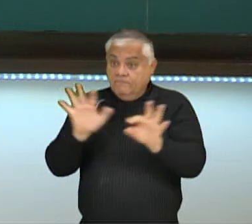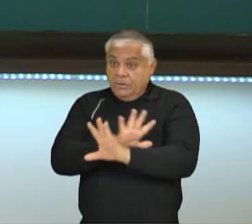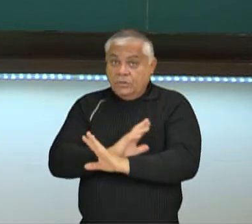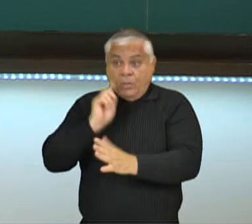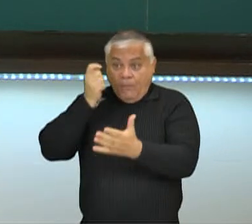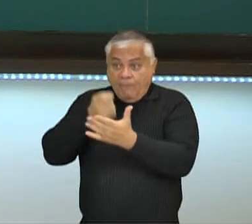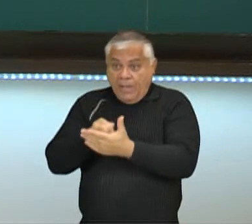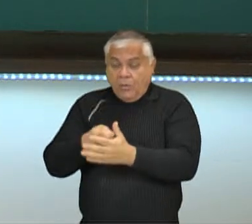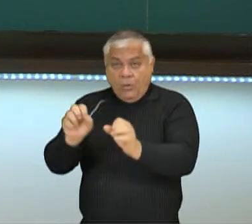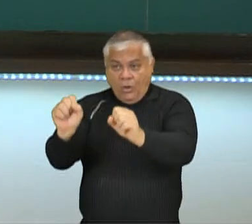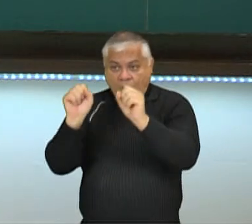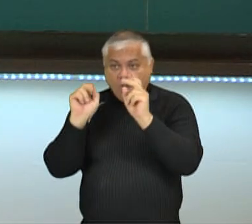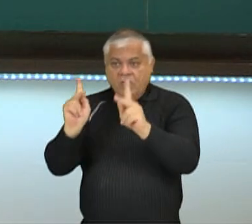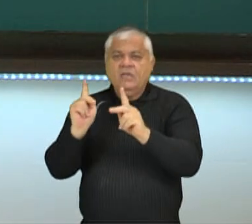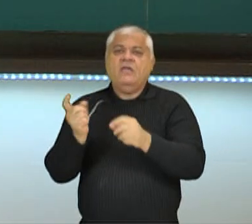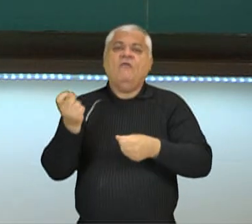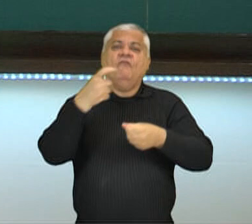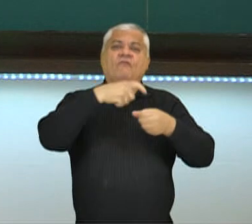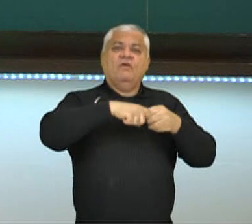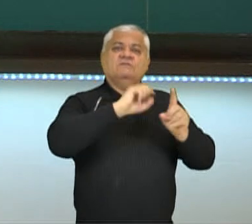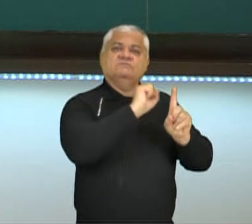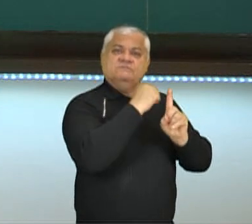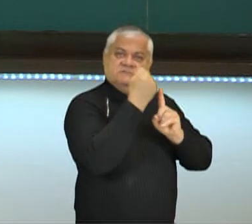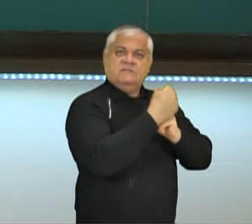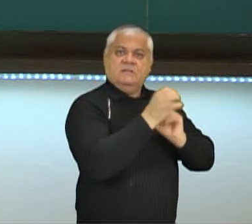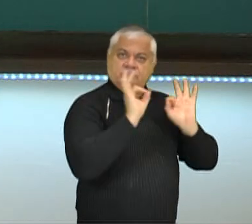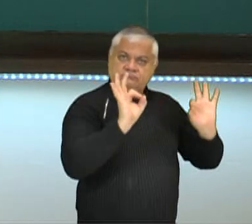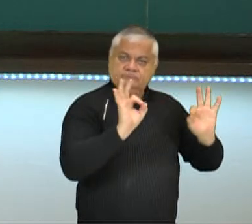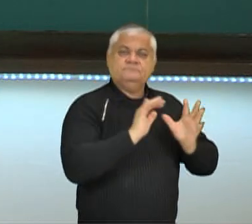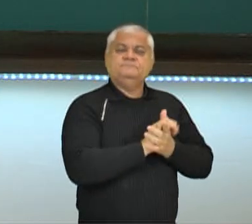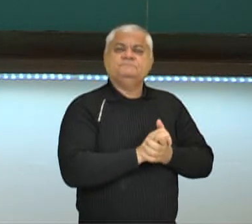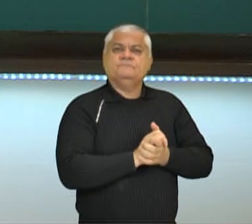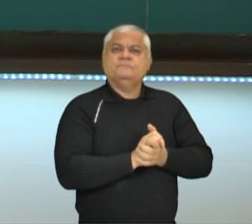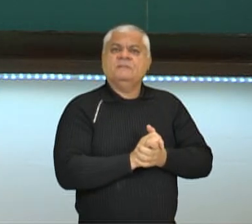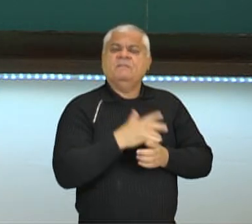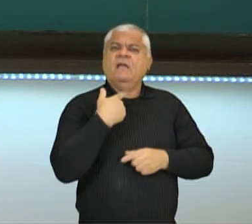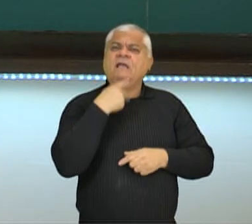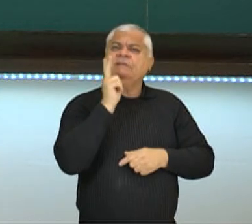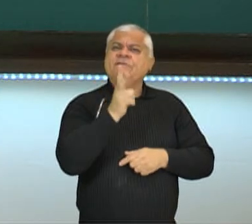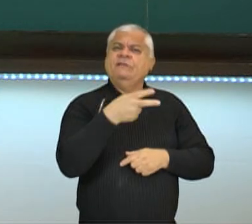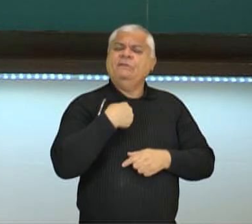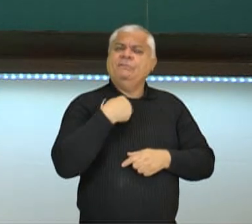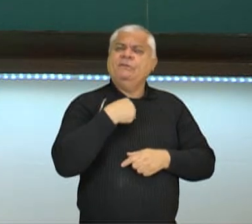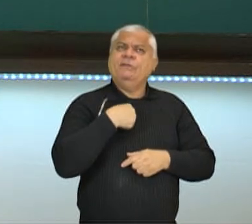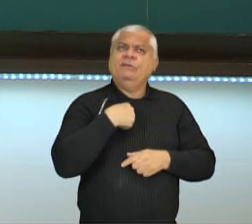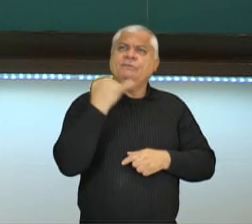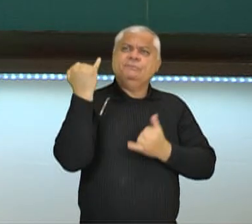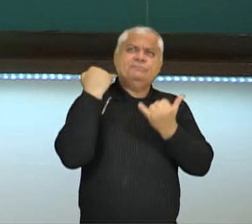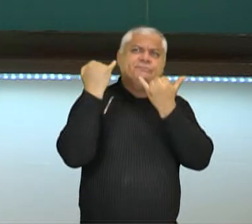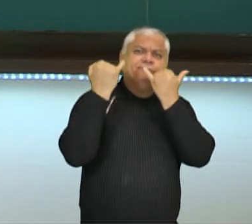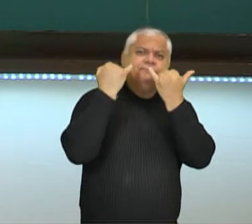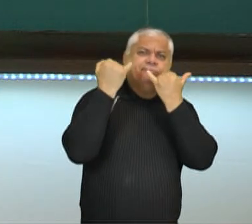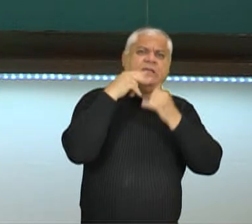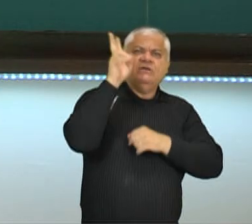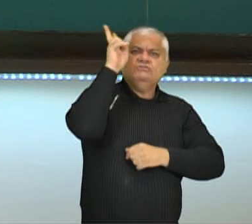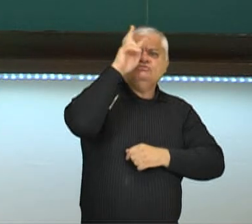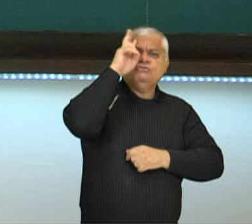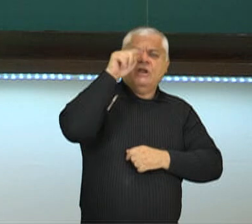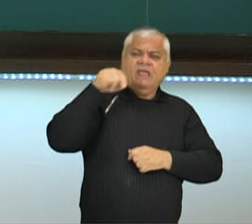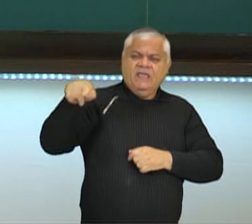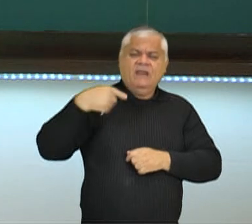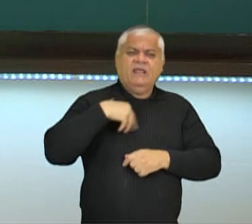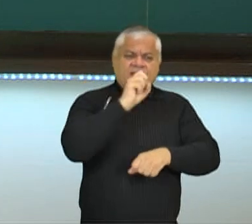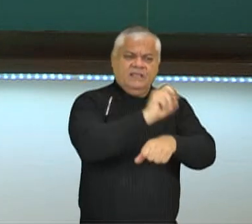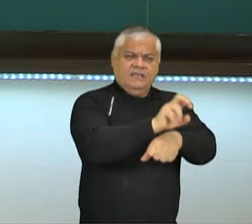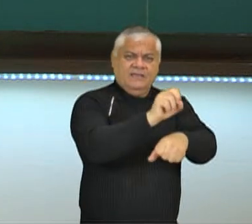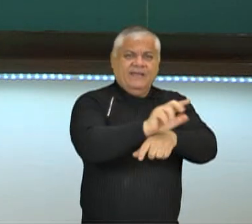paga. Então elas voltam para fora, né? Para a sociedade. A gente sempre vê histórias quão difícil é para essa galera se